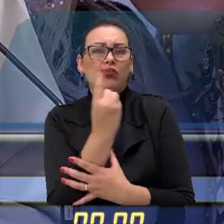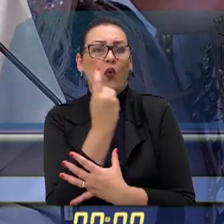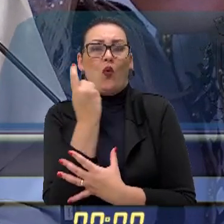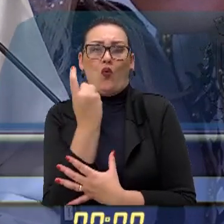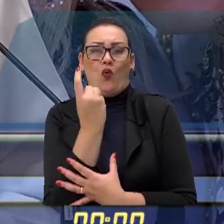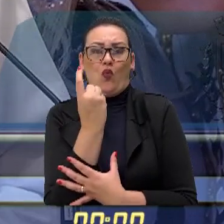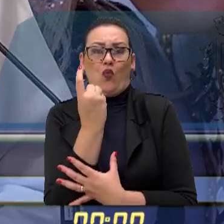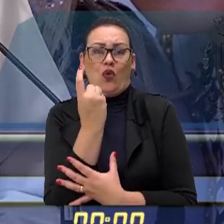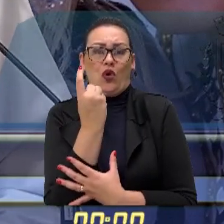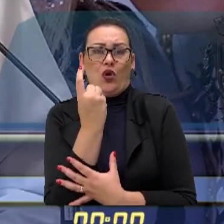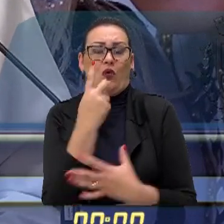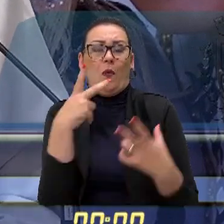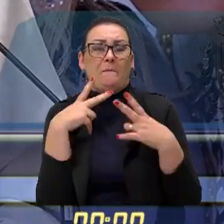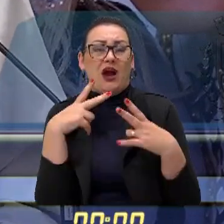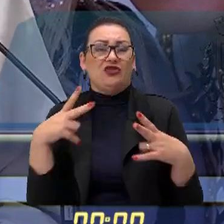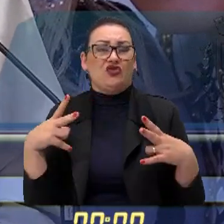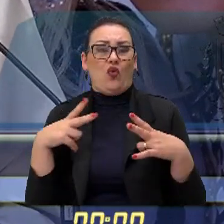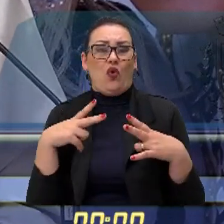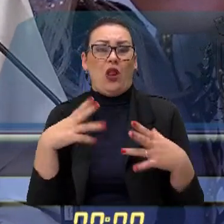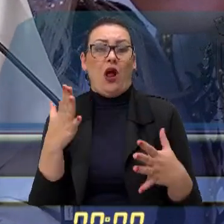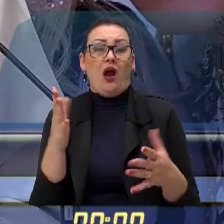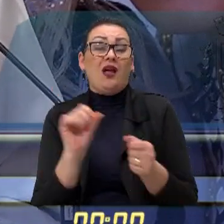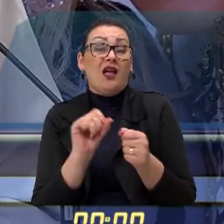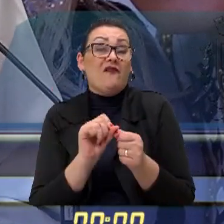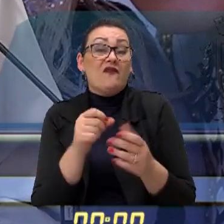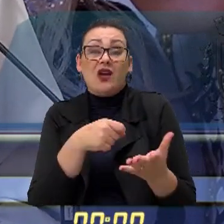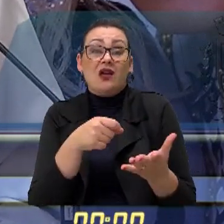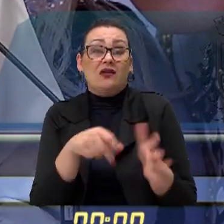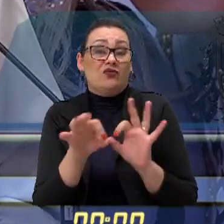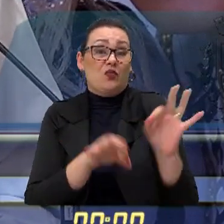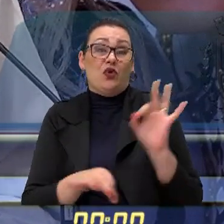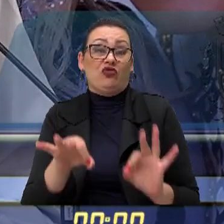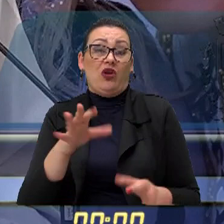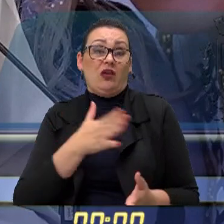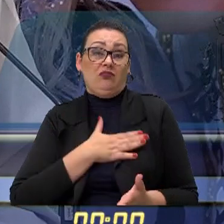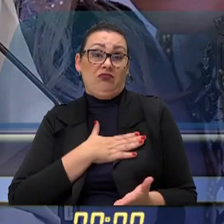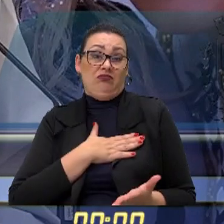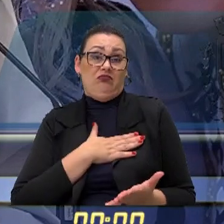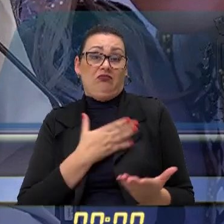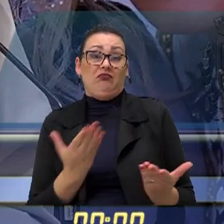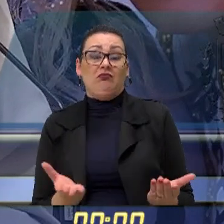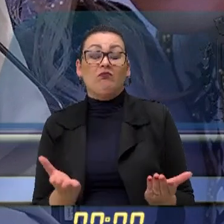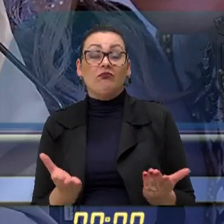exclusivamente, privativamente, ao autor do projeto, que somos nós.